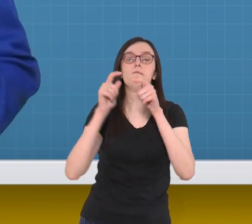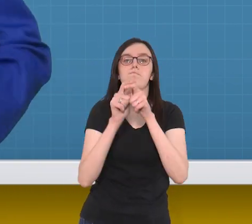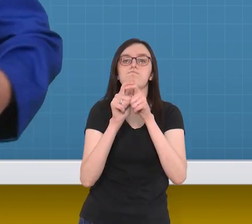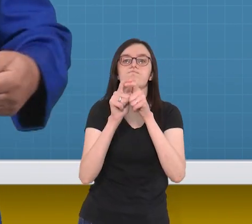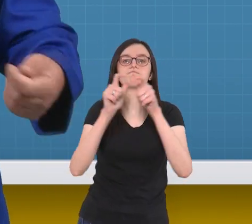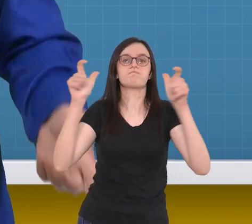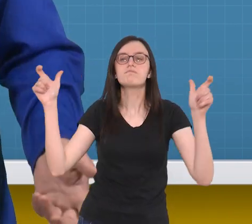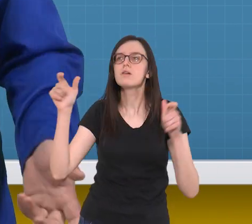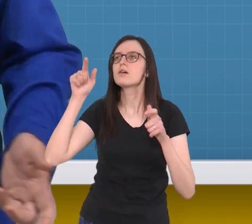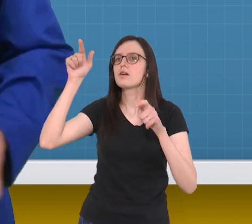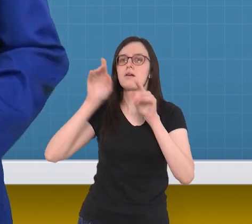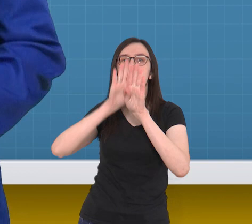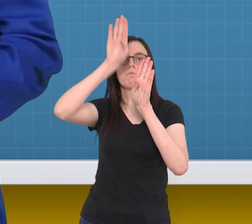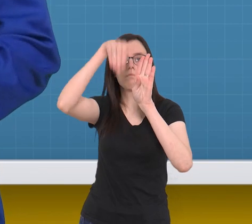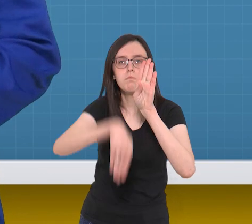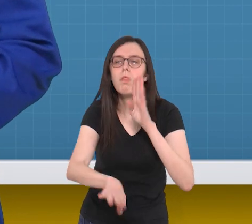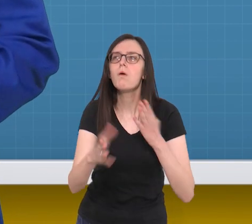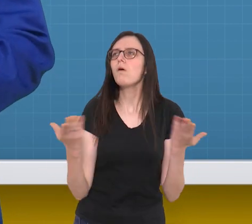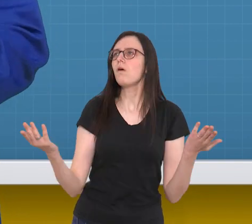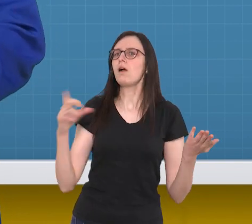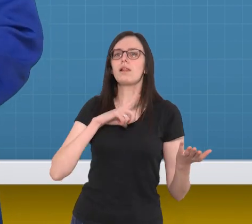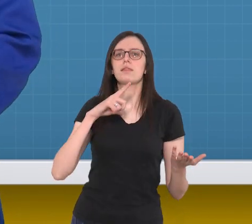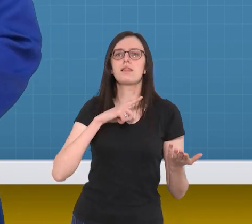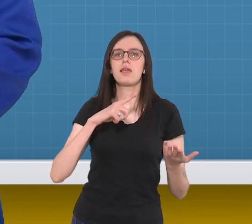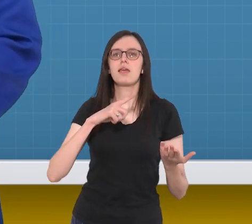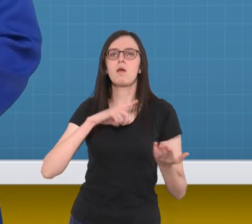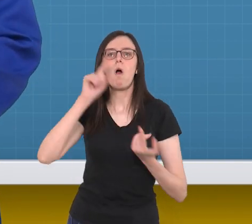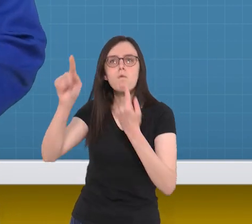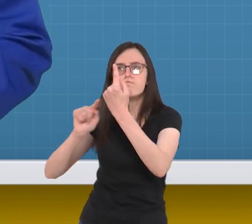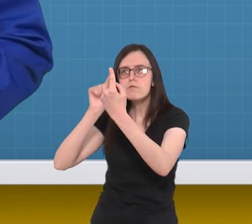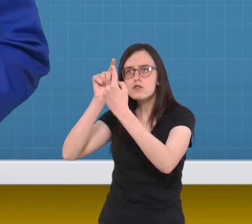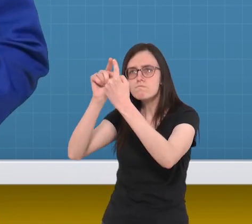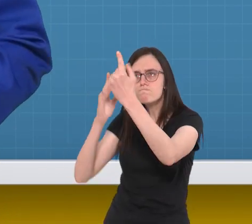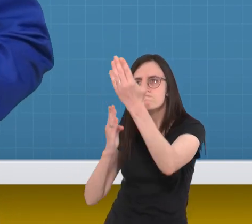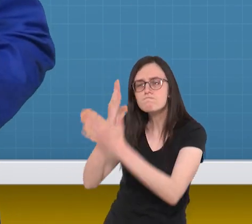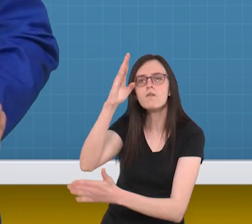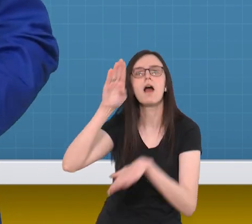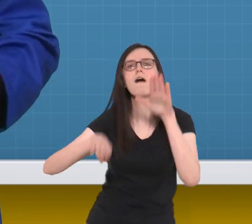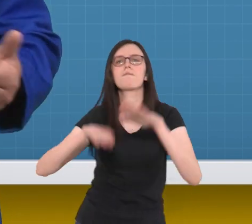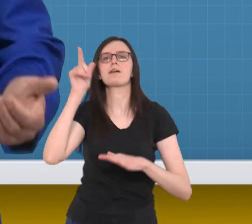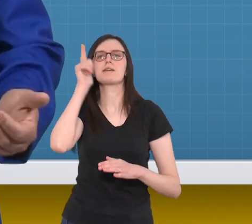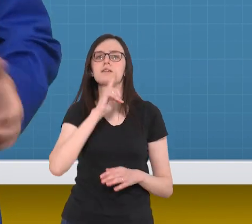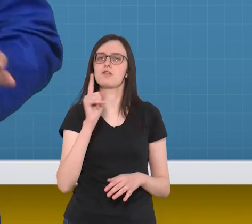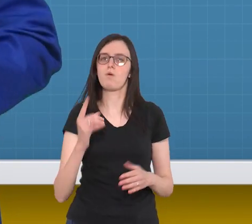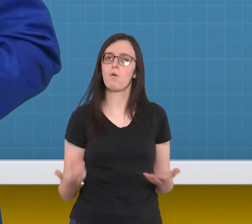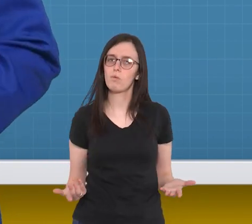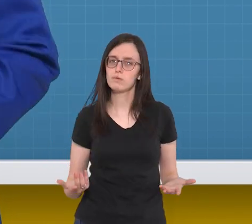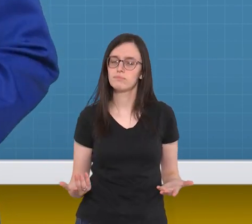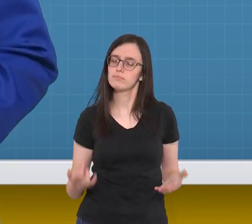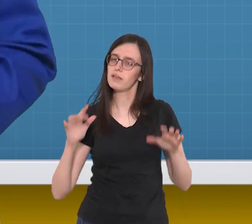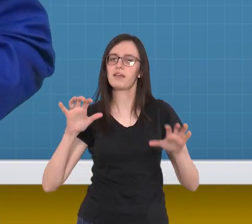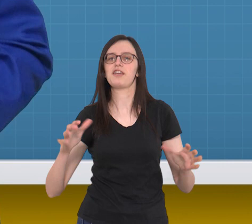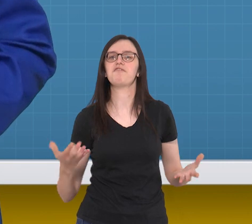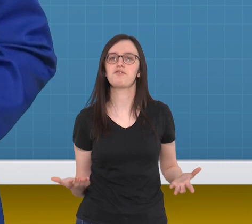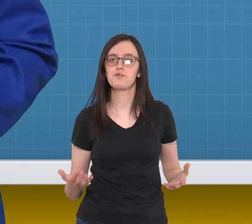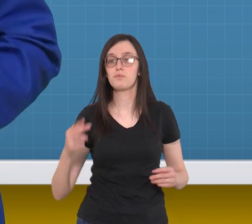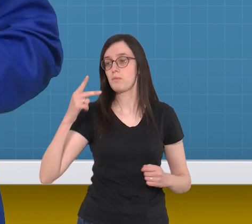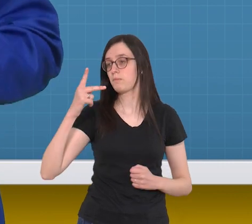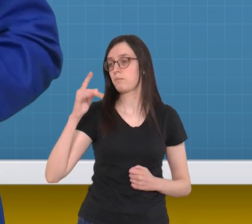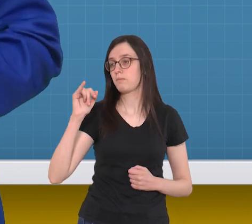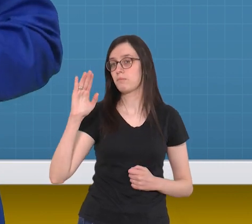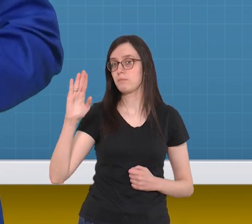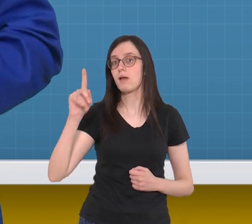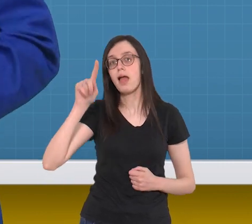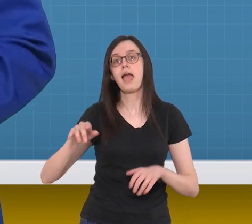cresce, eu ouço falar que ele decresce, eu ouço falar que existe uma projeção, eu ouço falar que não chegou aonde queria. Bem isso, PIB,